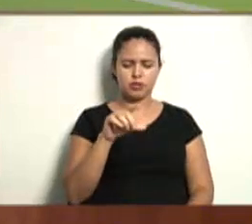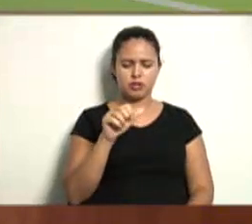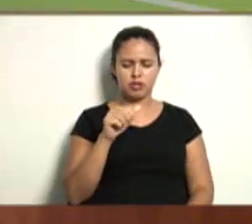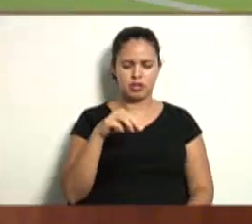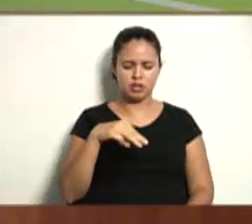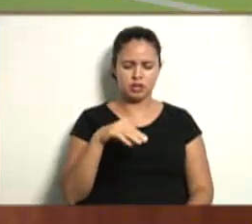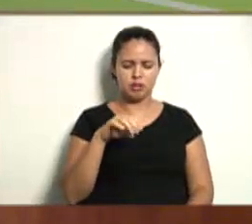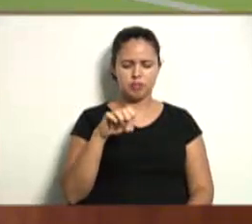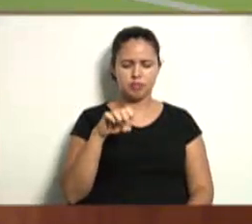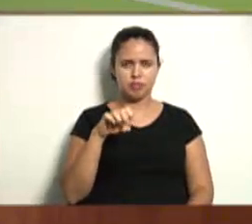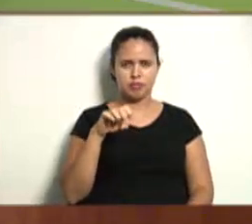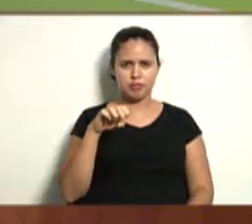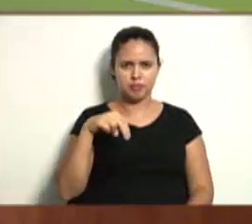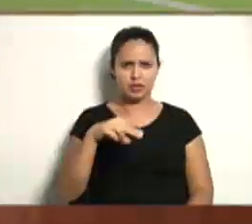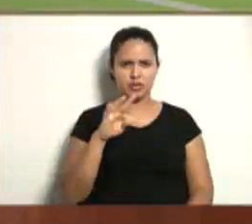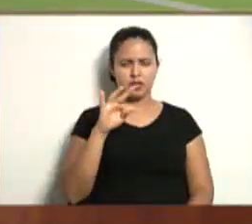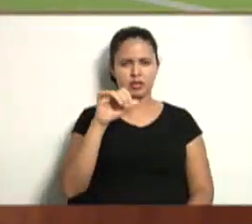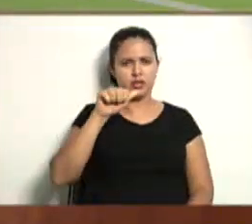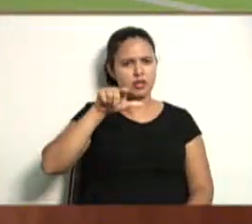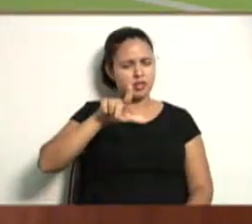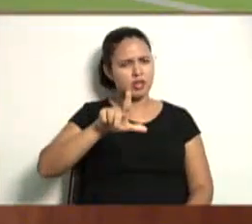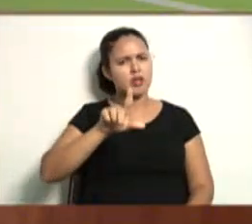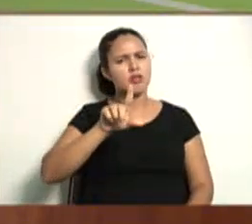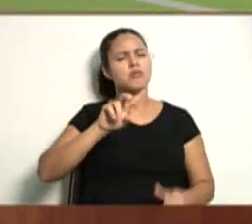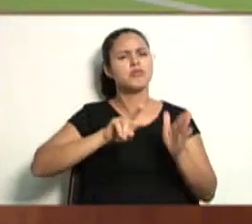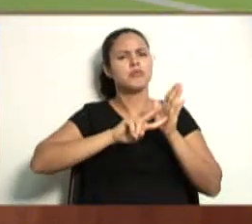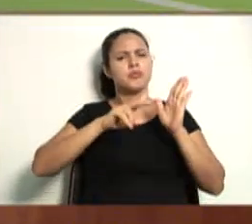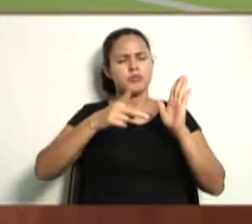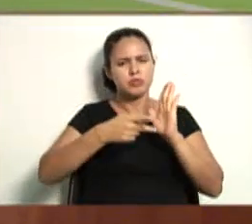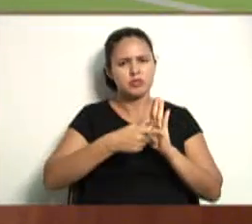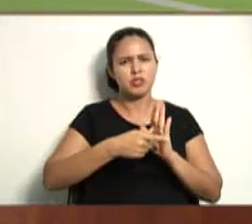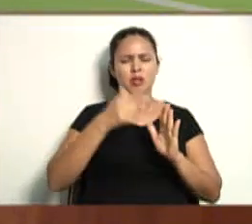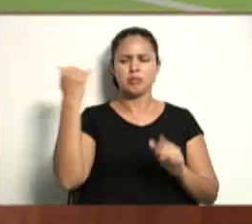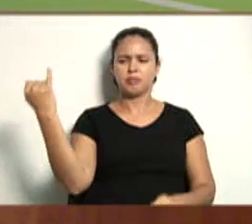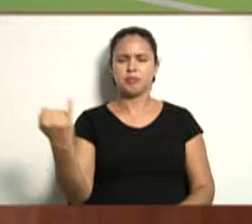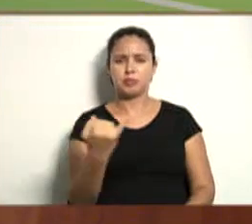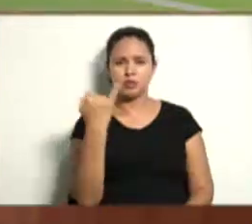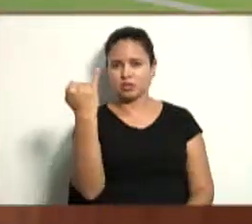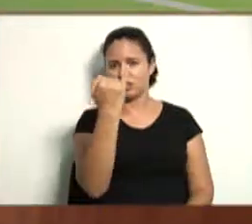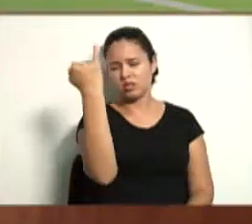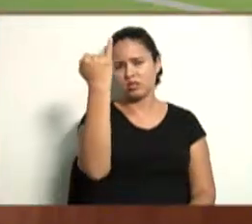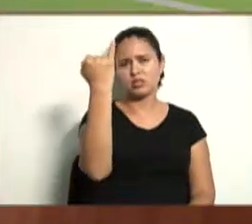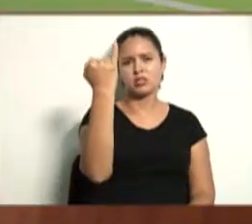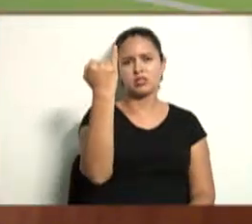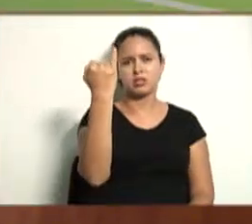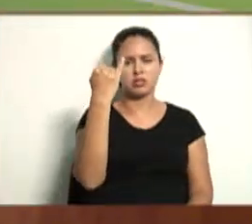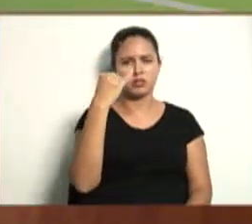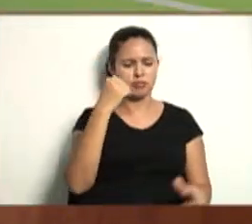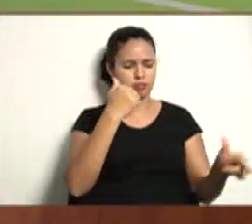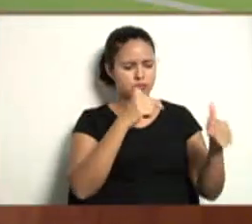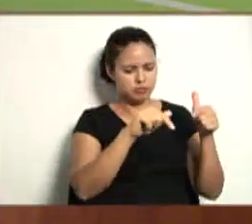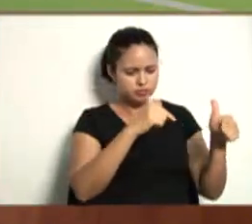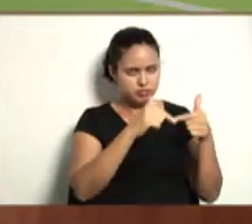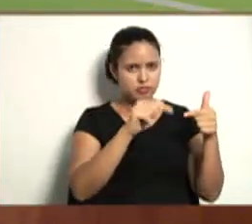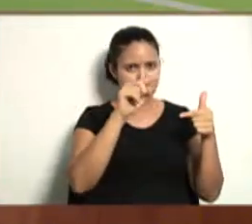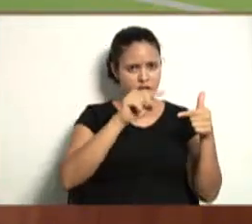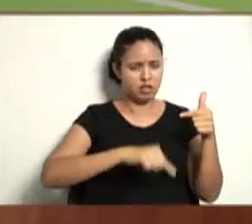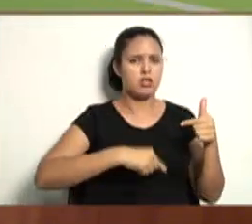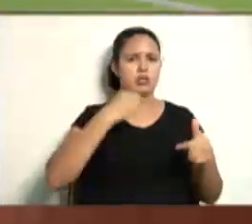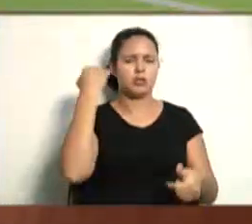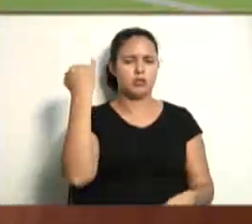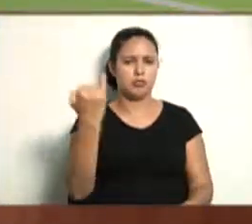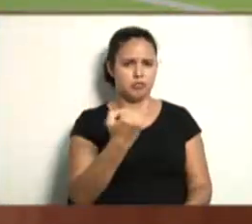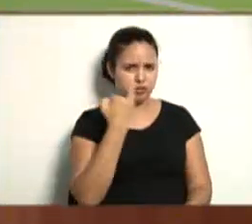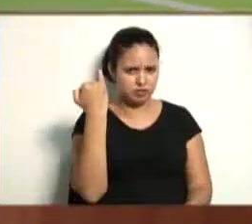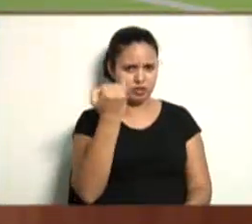mais importante no ser humano, basicamente. Eu quero que você entenda o que é mais importante, que existe o mais importante.